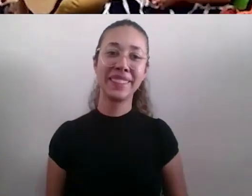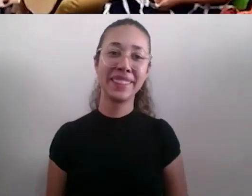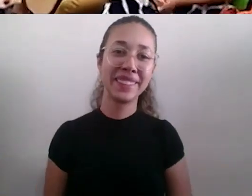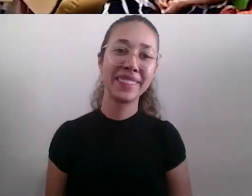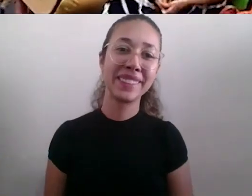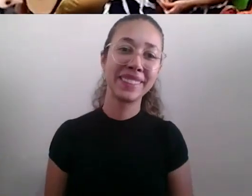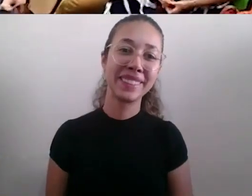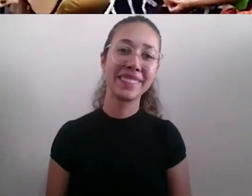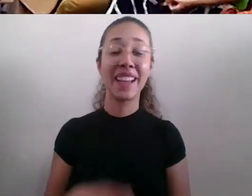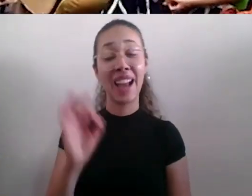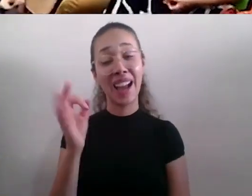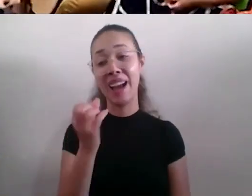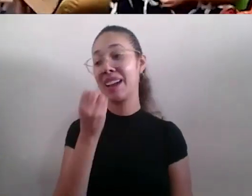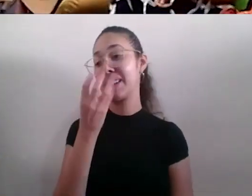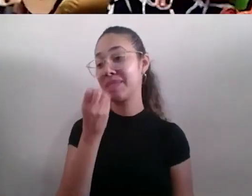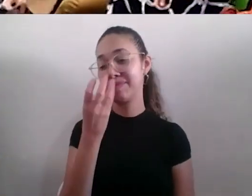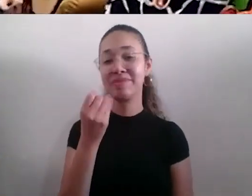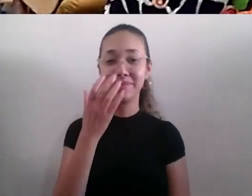Bom saber.